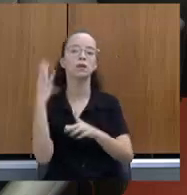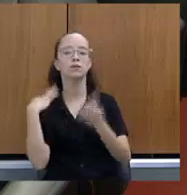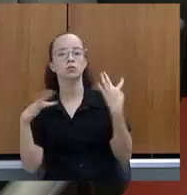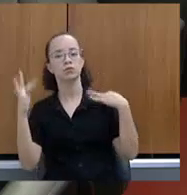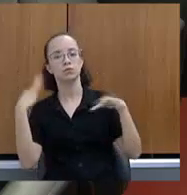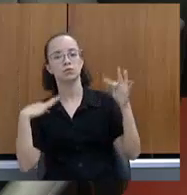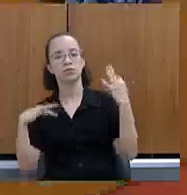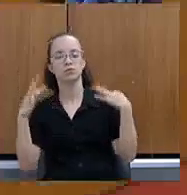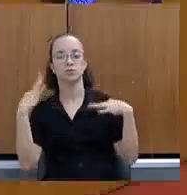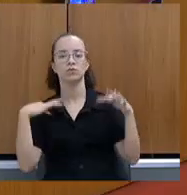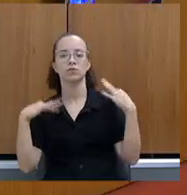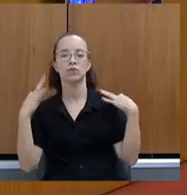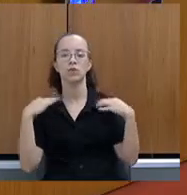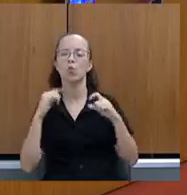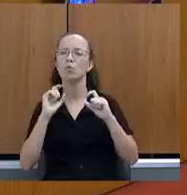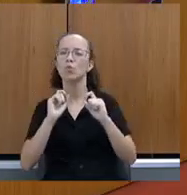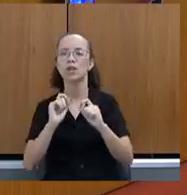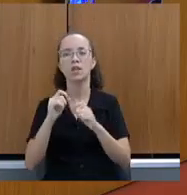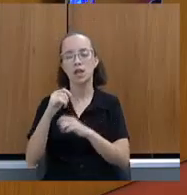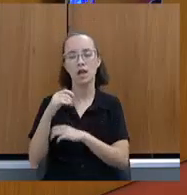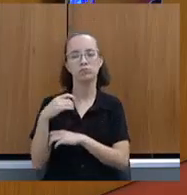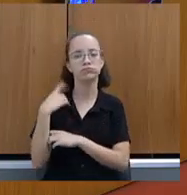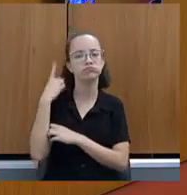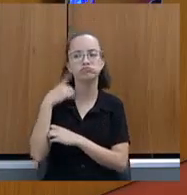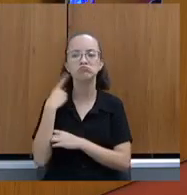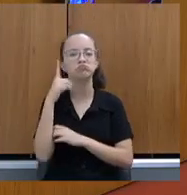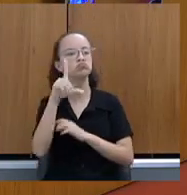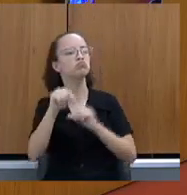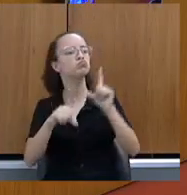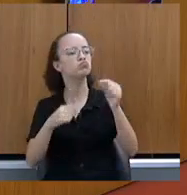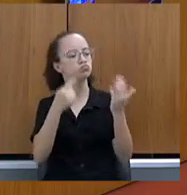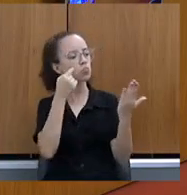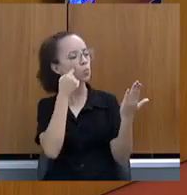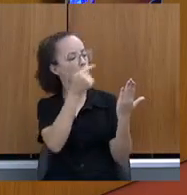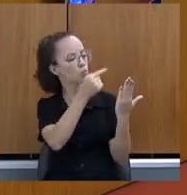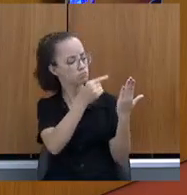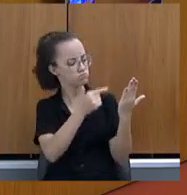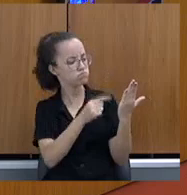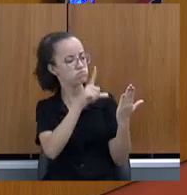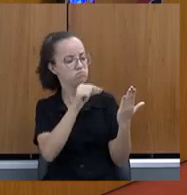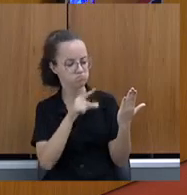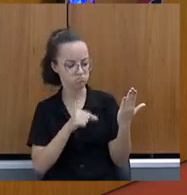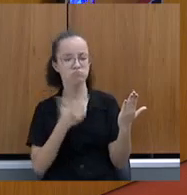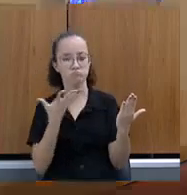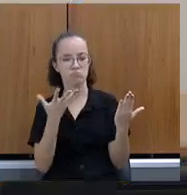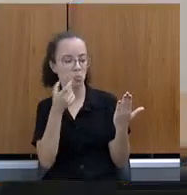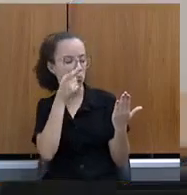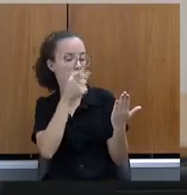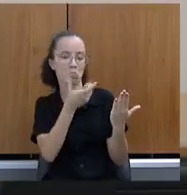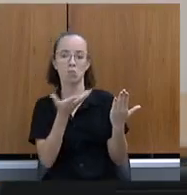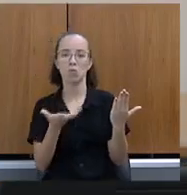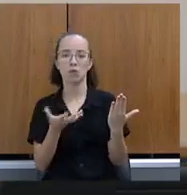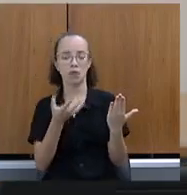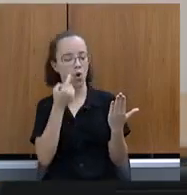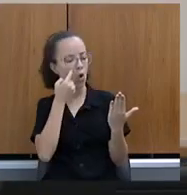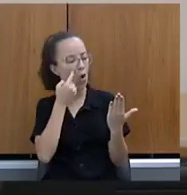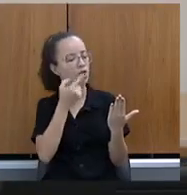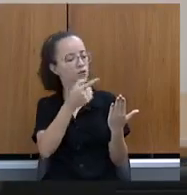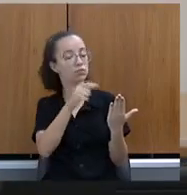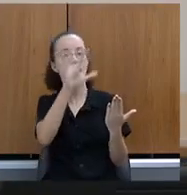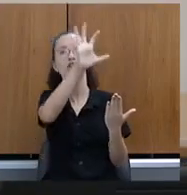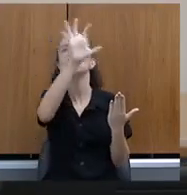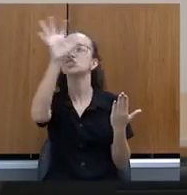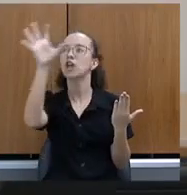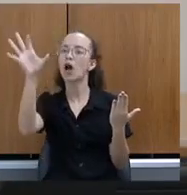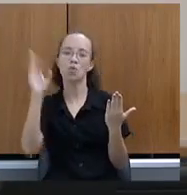né naquilo que o parlamentar poderá optar de acordo com o seu interesse o interesse daquela região